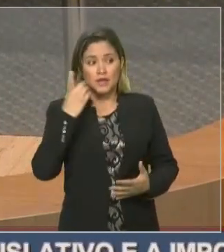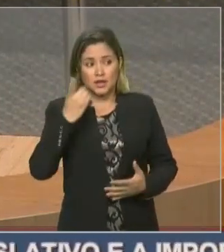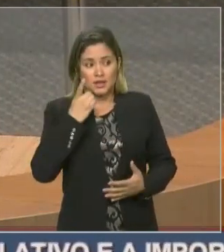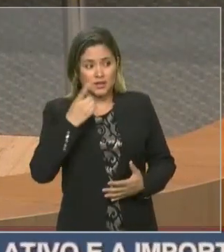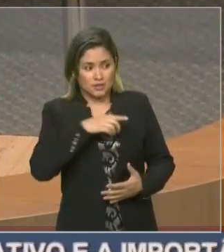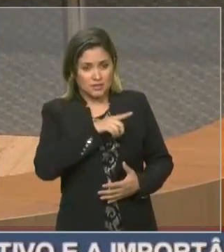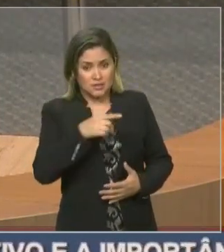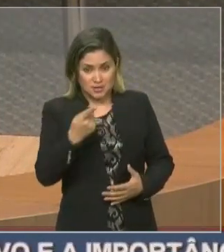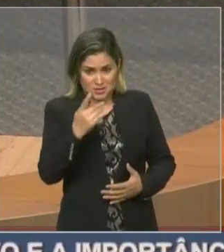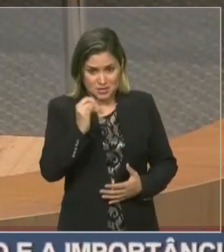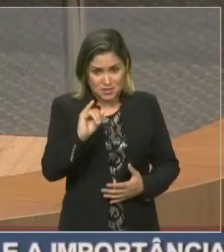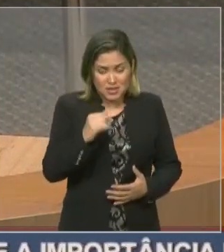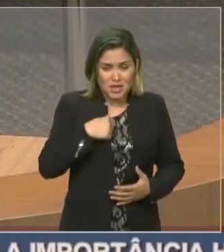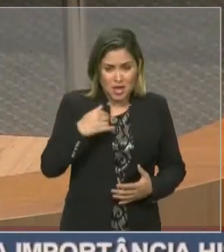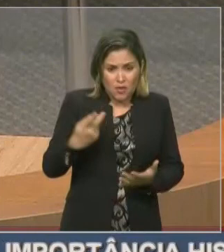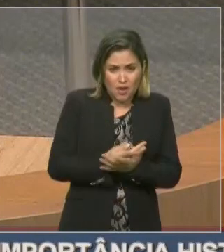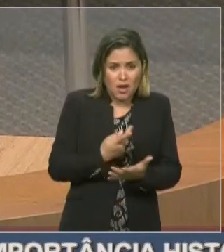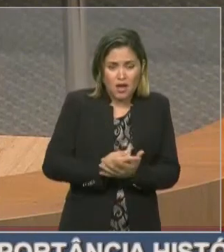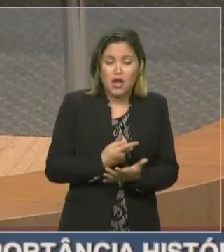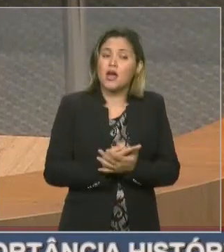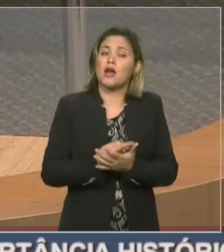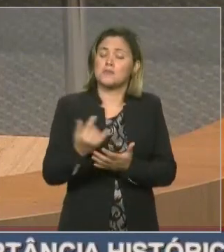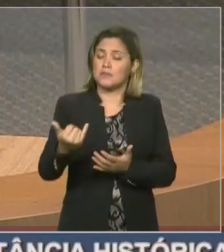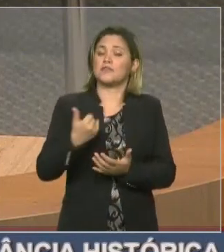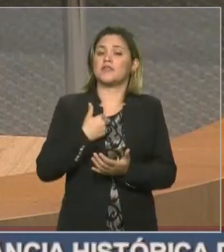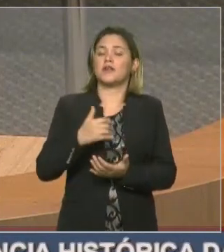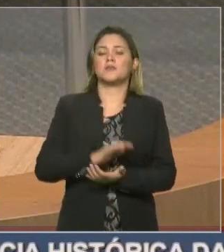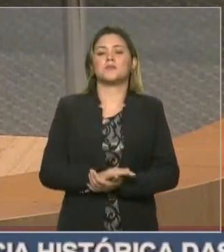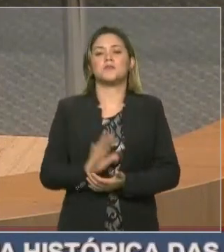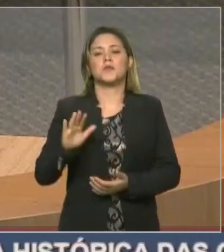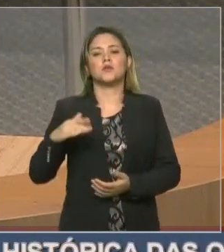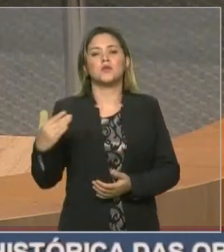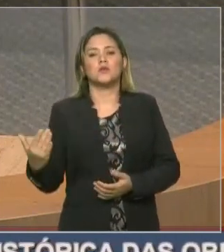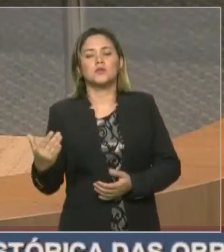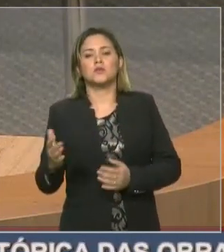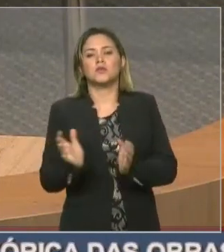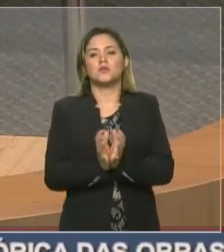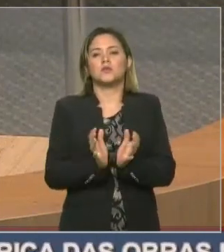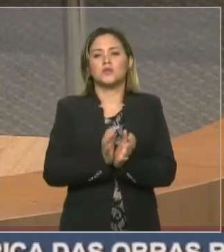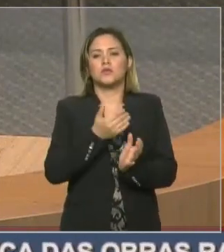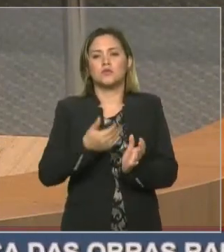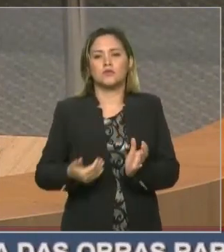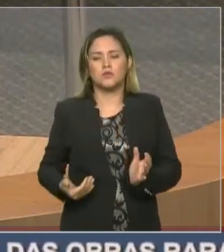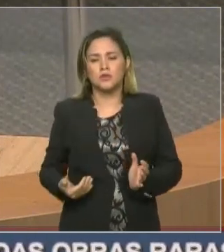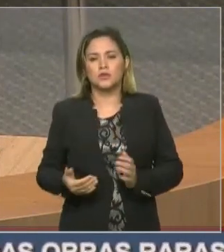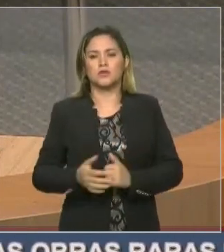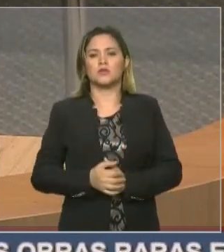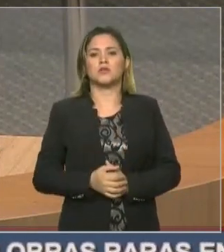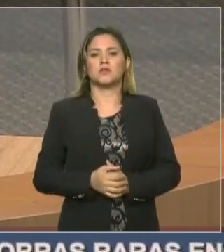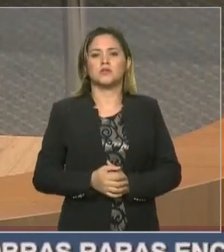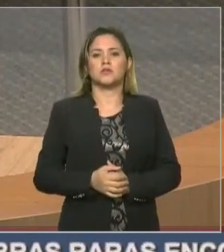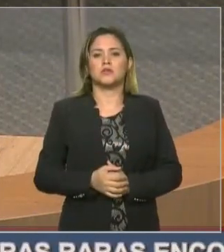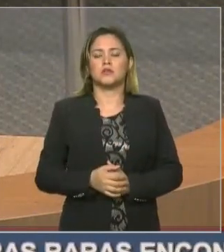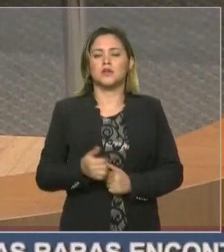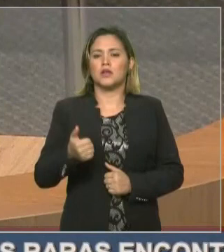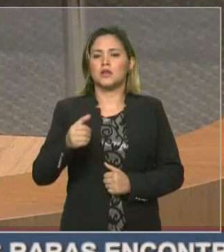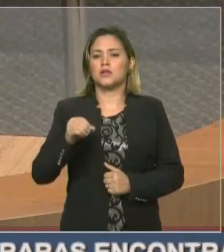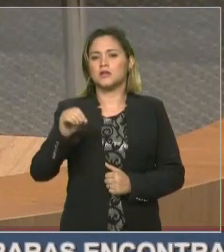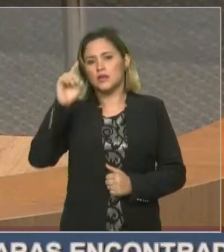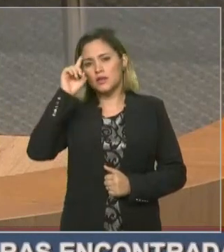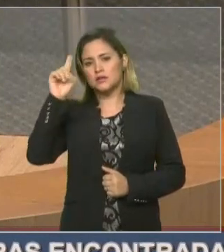aqui. Quando a junta governativa foi dirigir o Brasil por 10 dias,